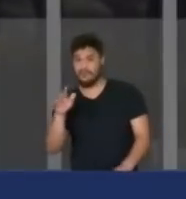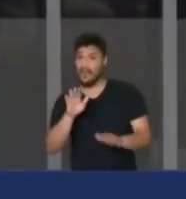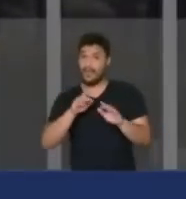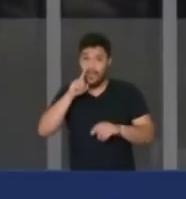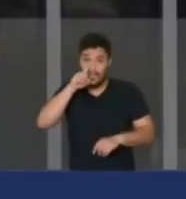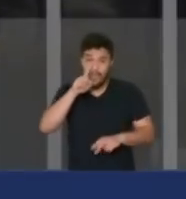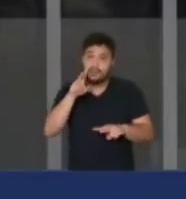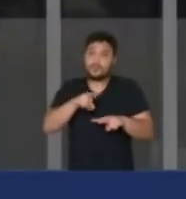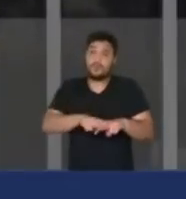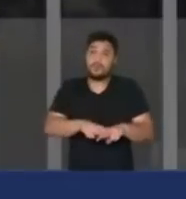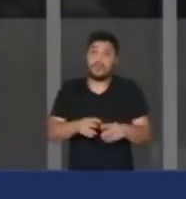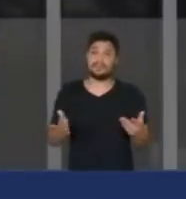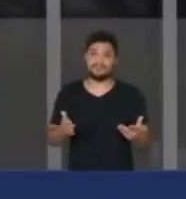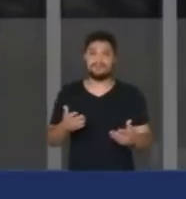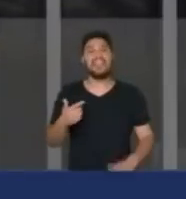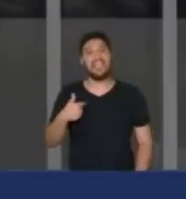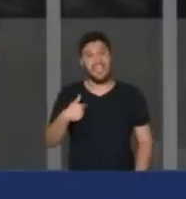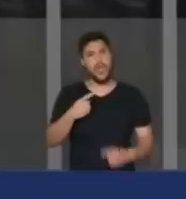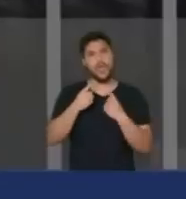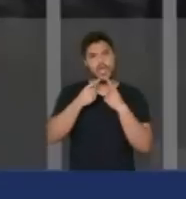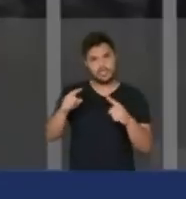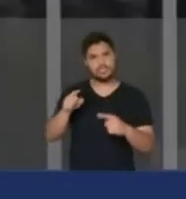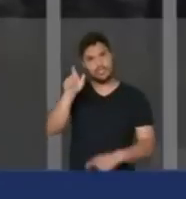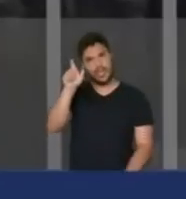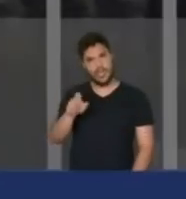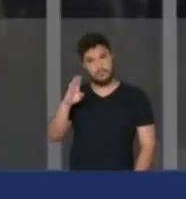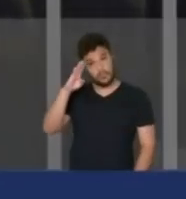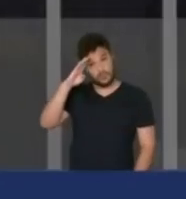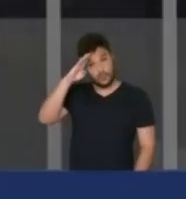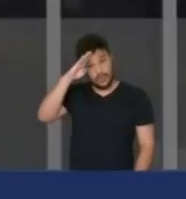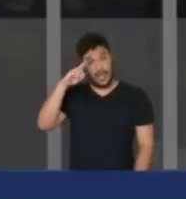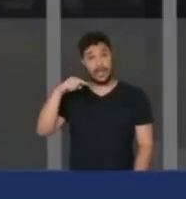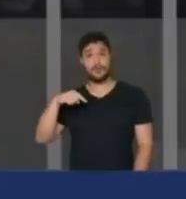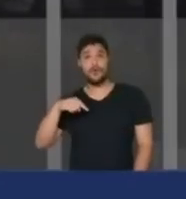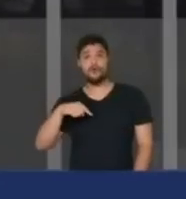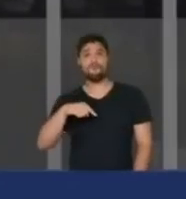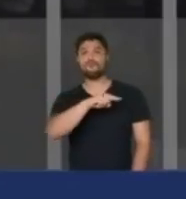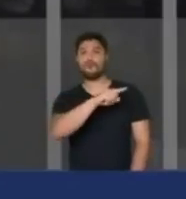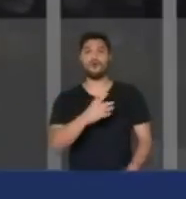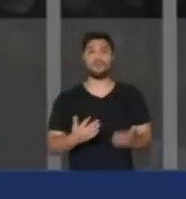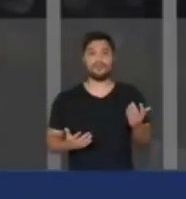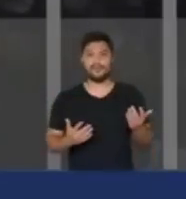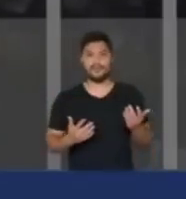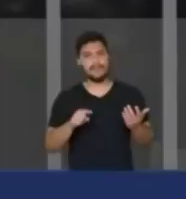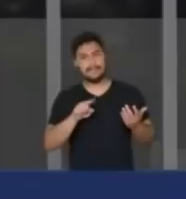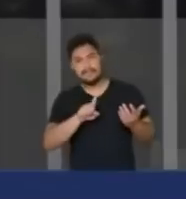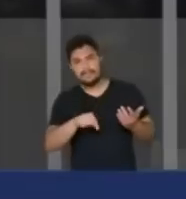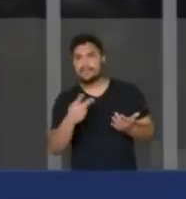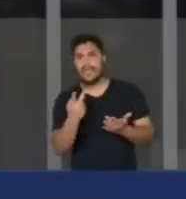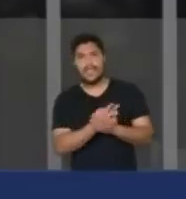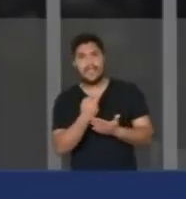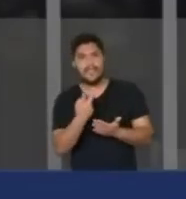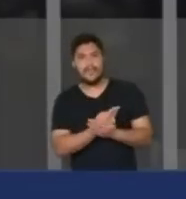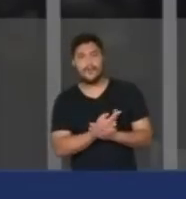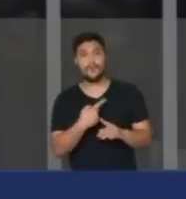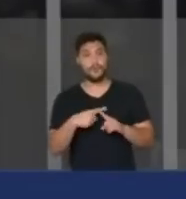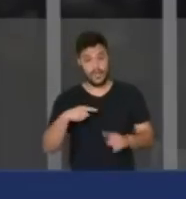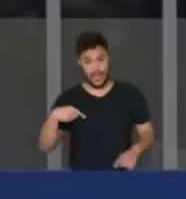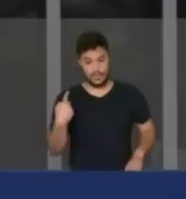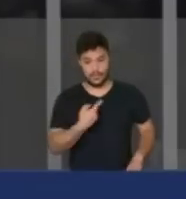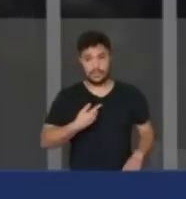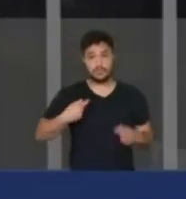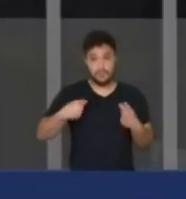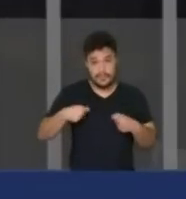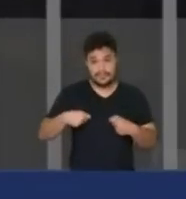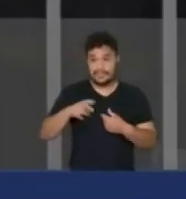critiquei a viagem do presidente bolsonaro por entender que ela seria um erro pois nós precisamos da